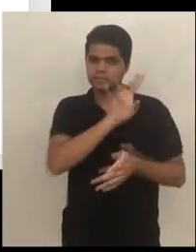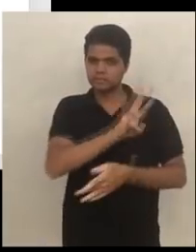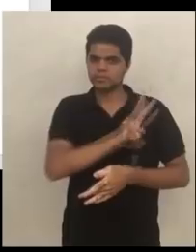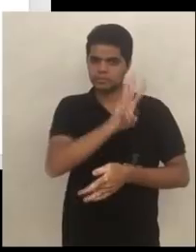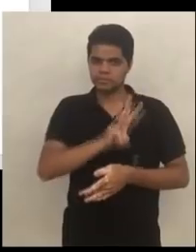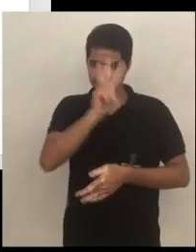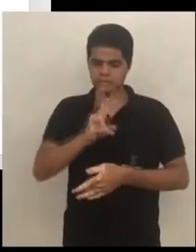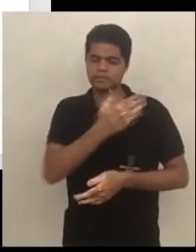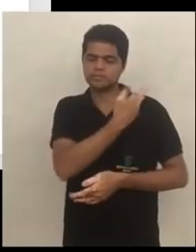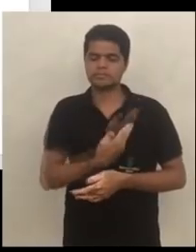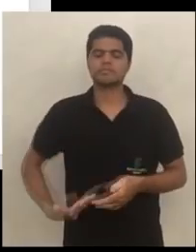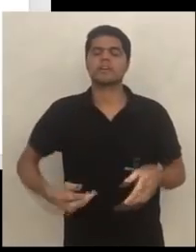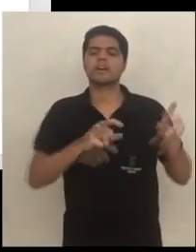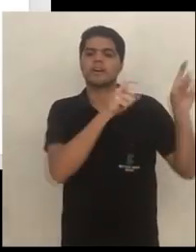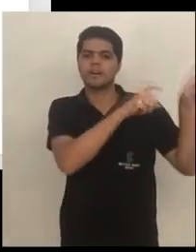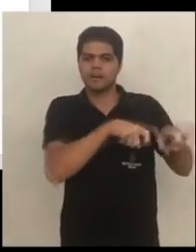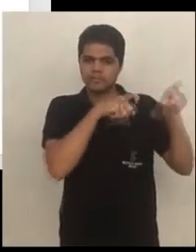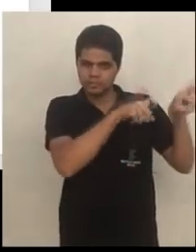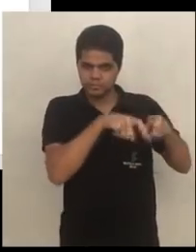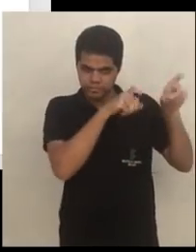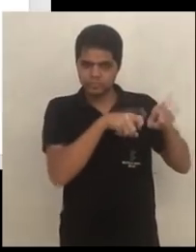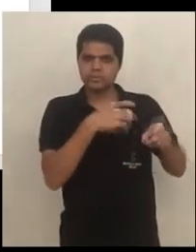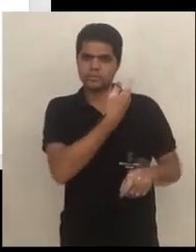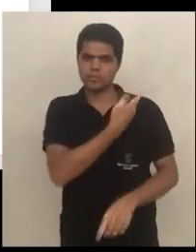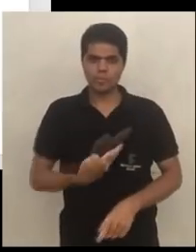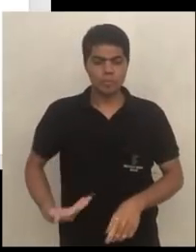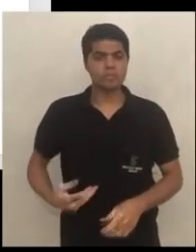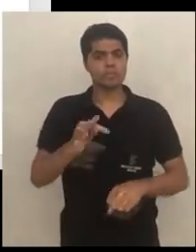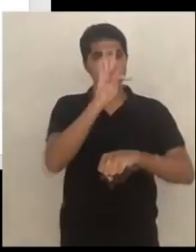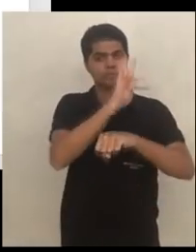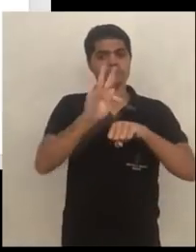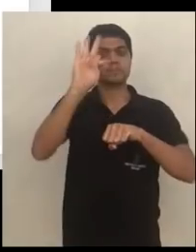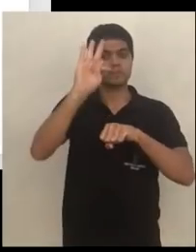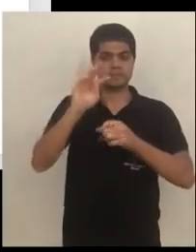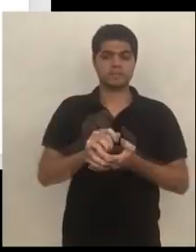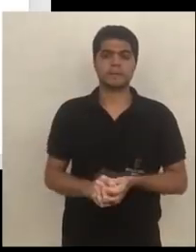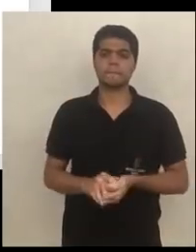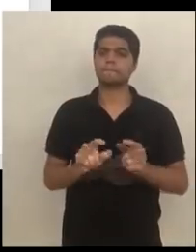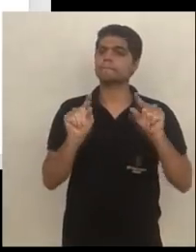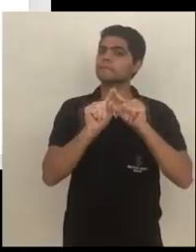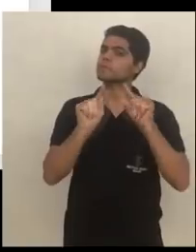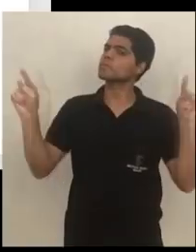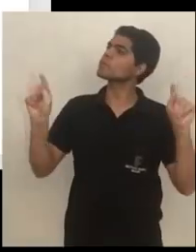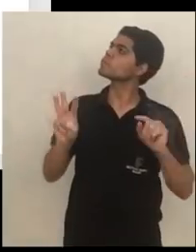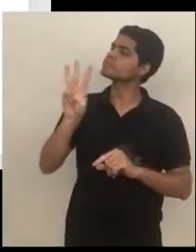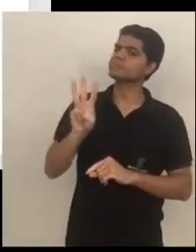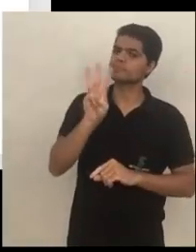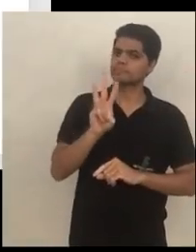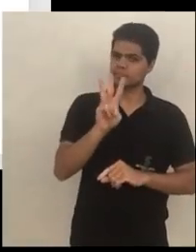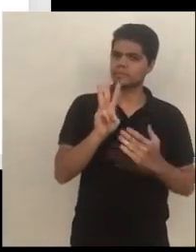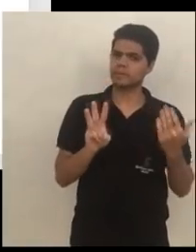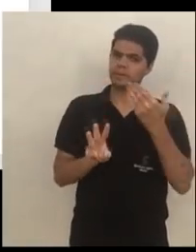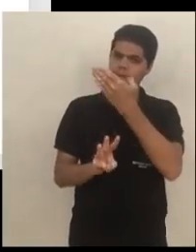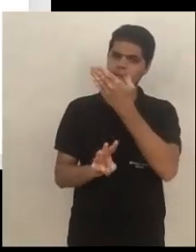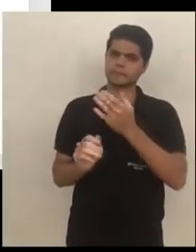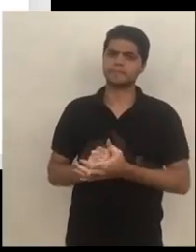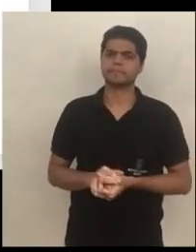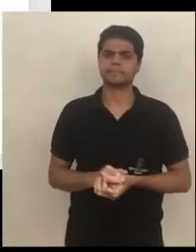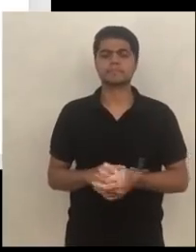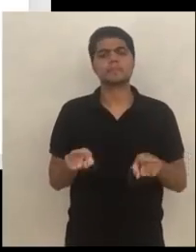do Governo do Estado, do Governo Federal, desculpe, o link está aqui embaixo. E aí, pessoal, dado